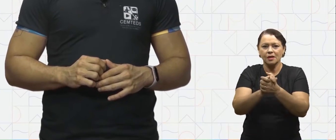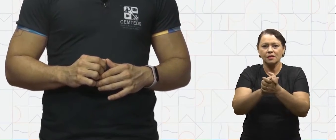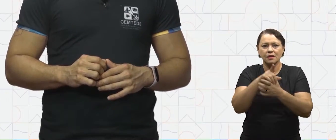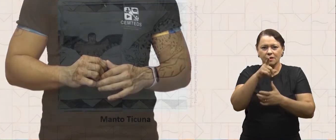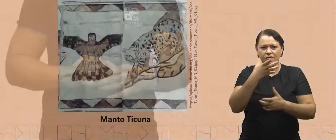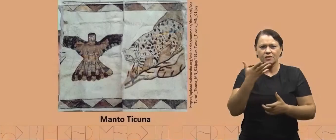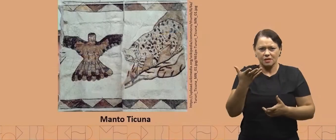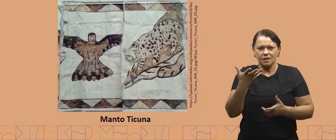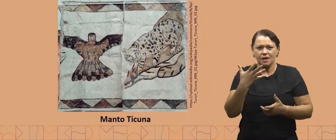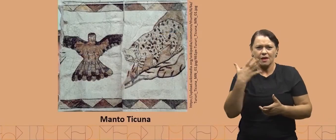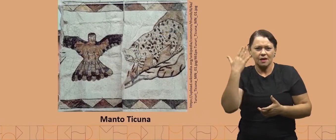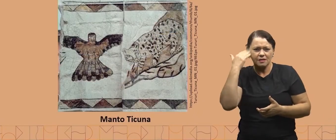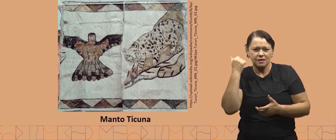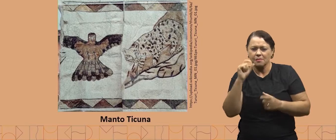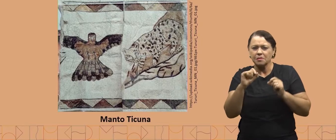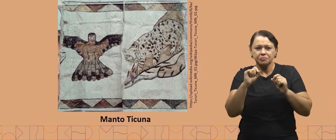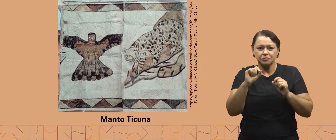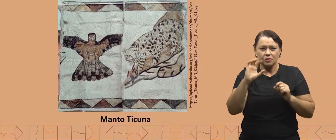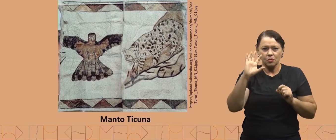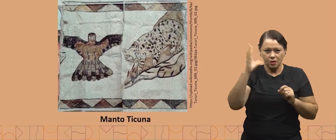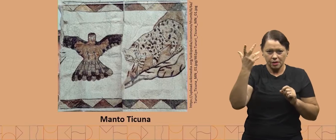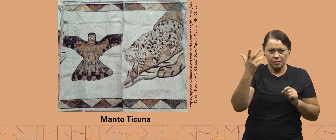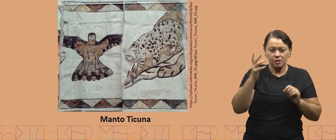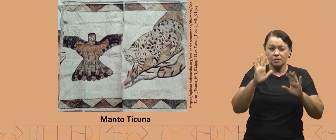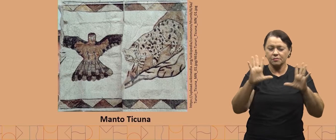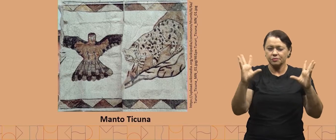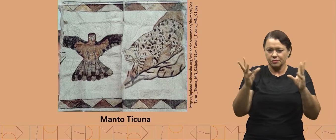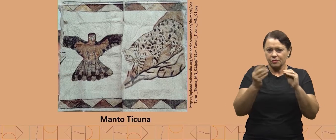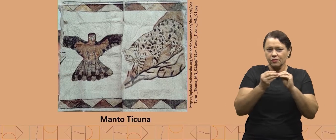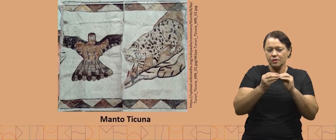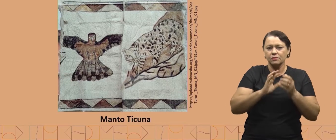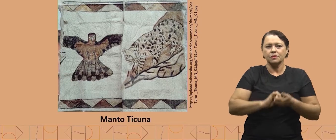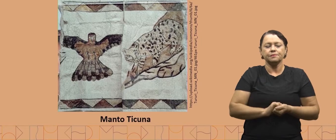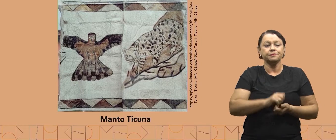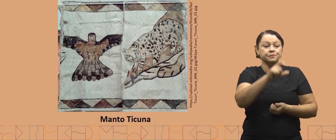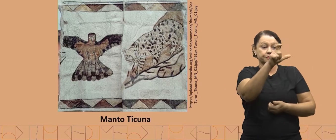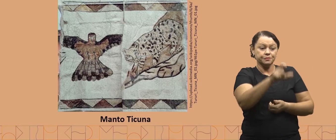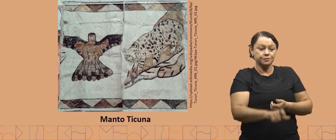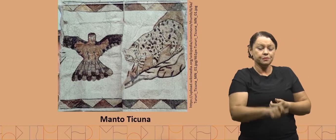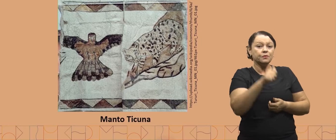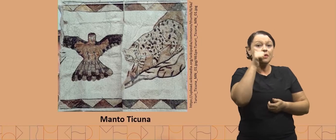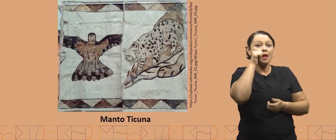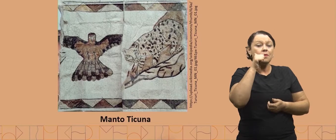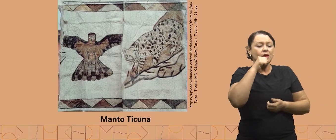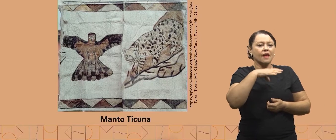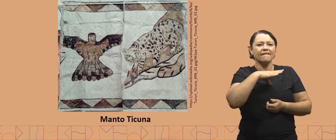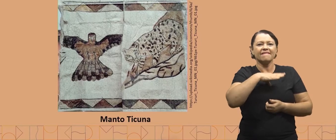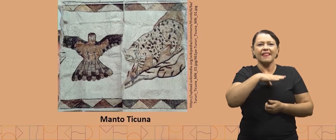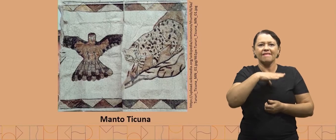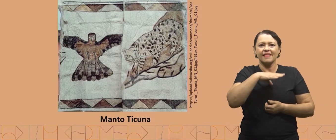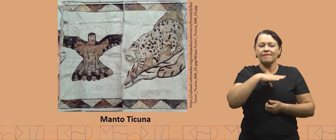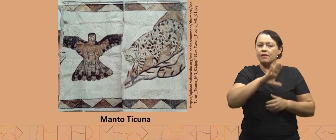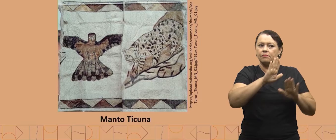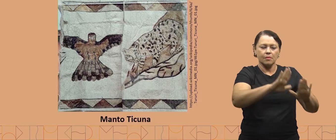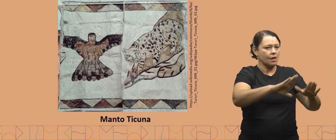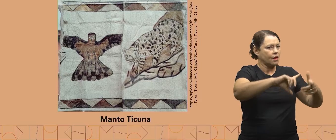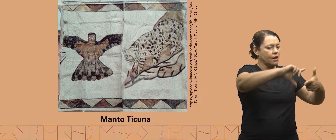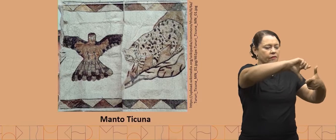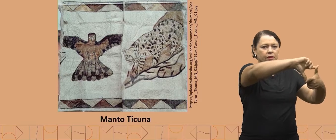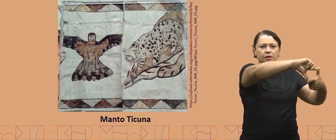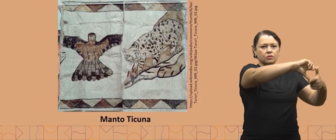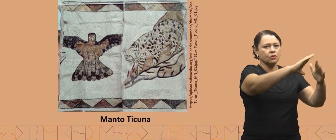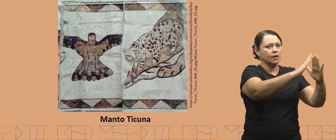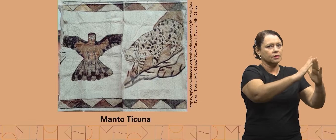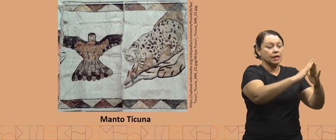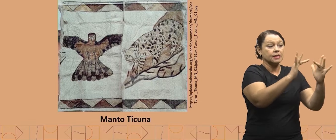nesse ritual? Vou te contar de forma resumida. Quando a moça menstrua, ela fica isolada em casa, em contato